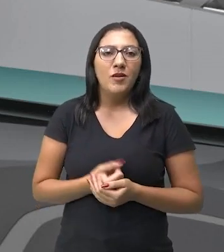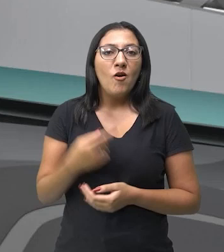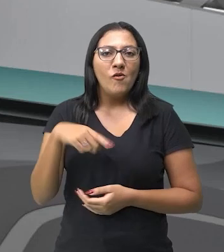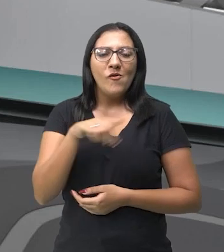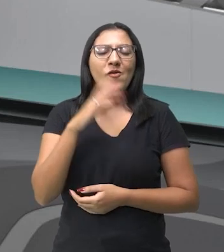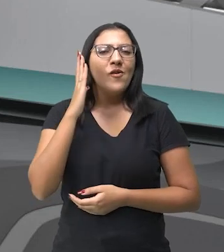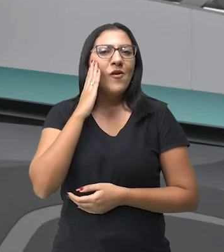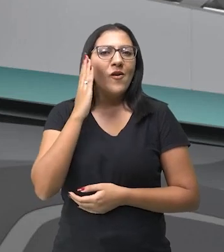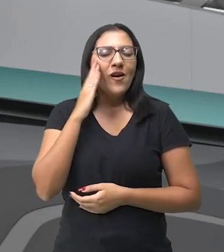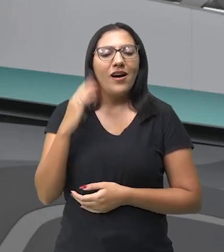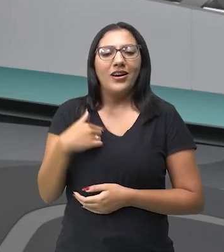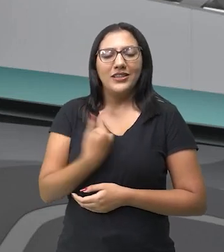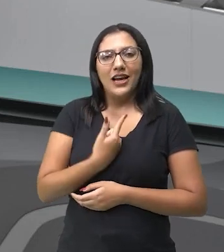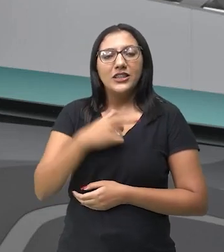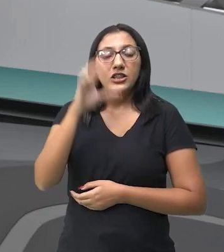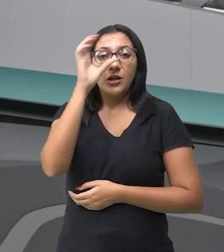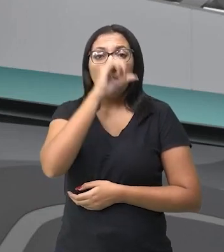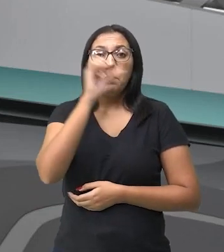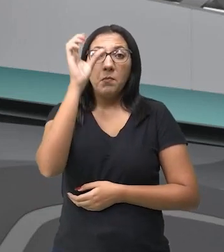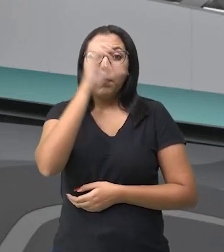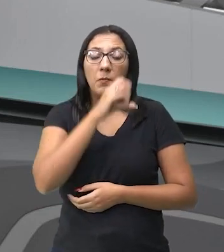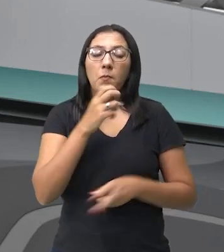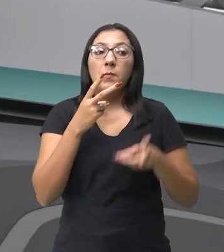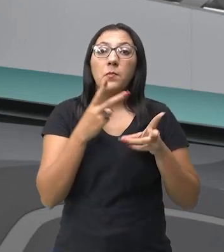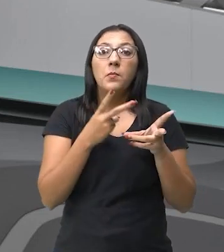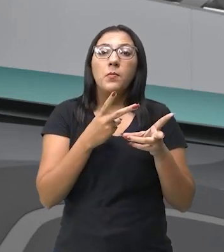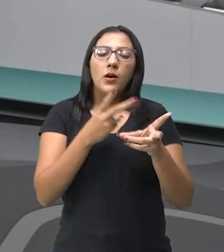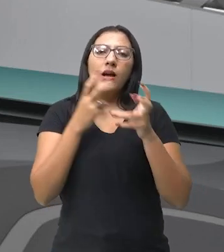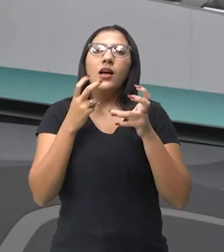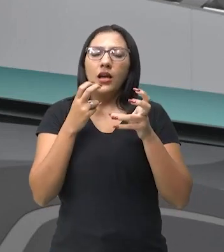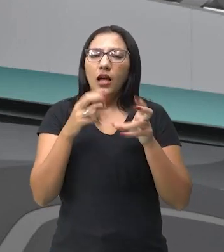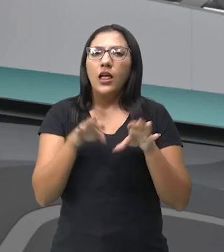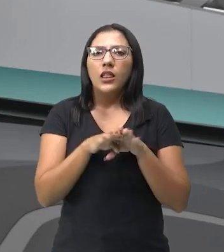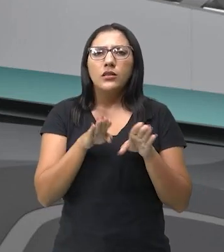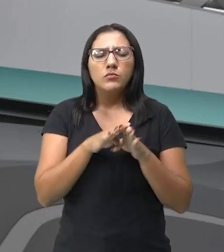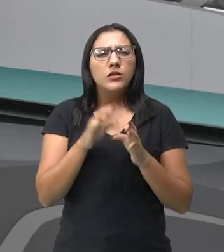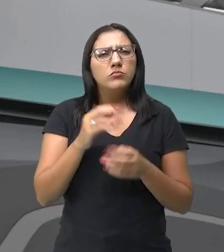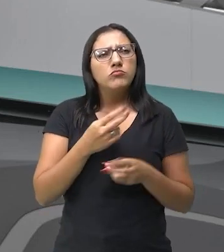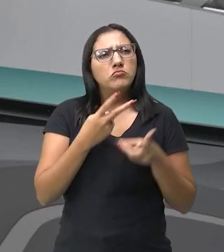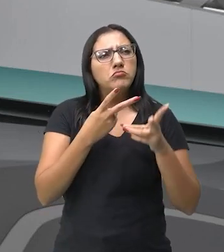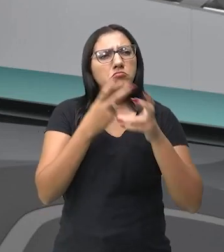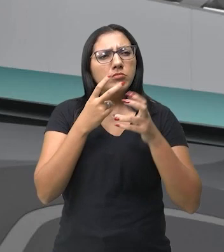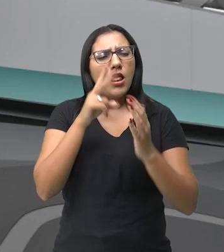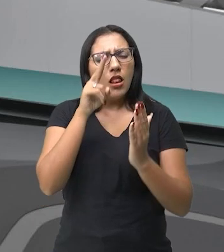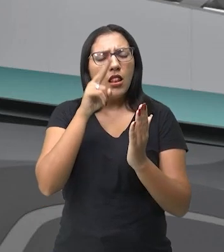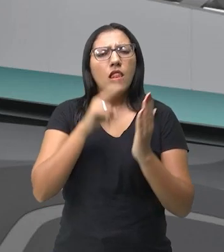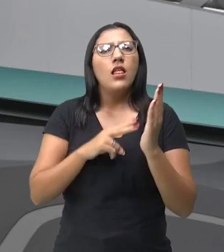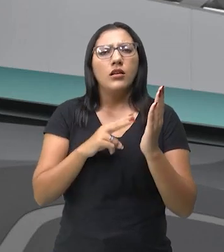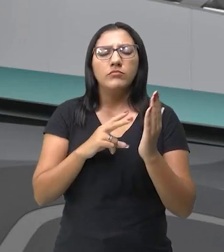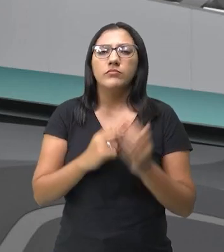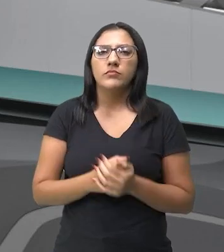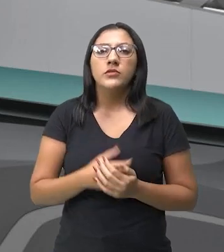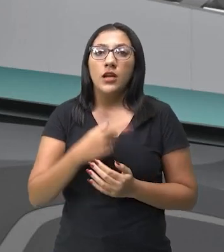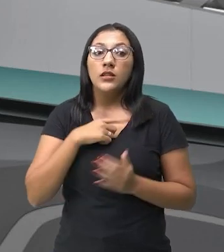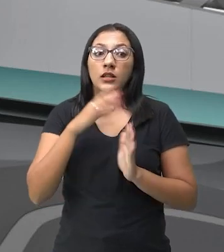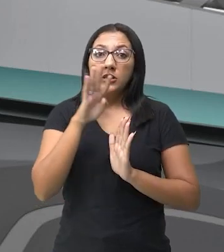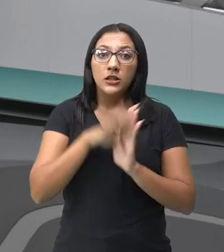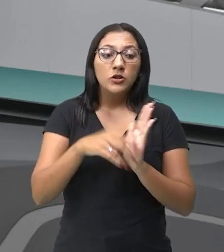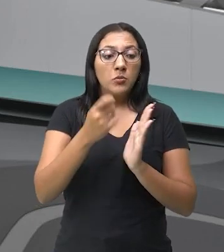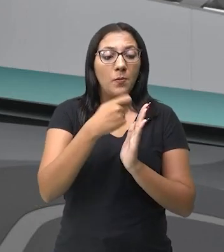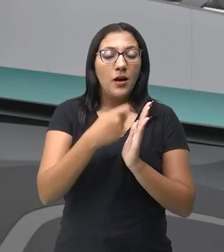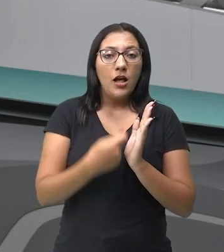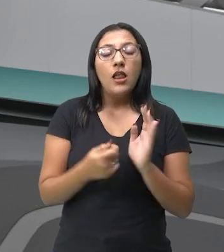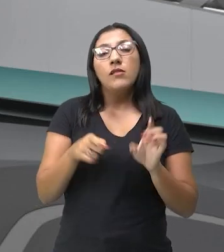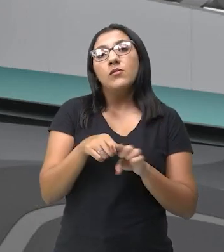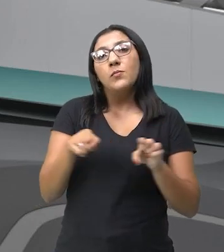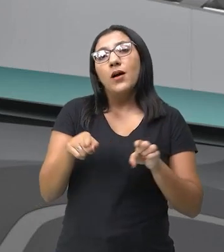nós aprendamos a encarar, a ler esse tipo de texto que, para além de palavras escritas, também